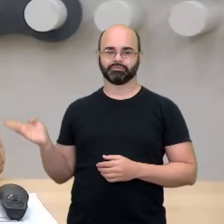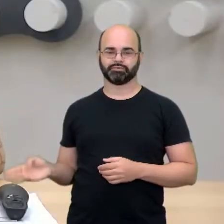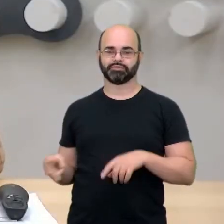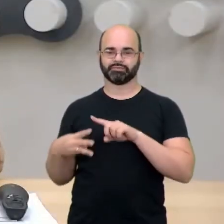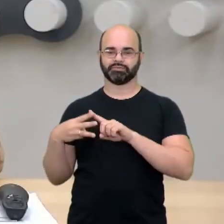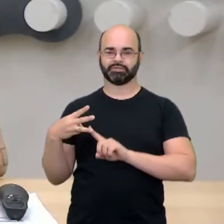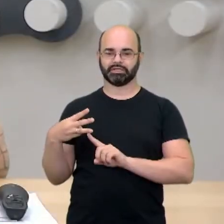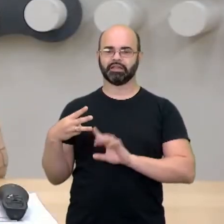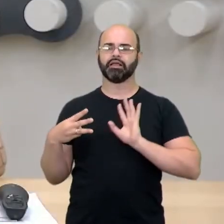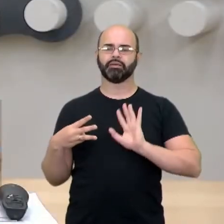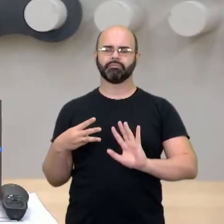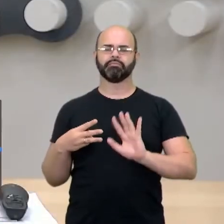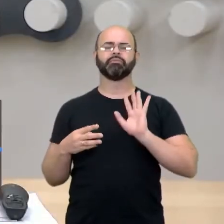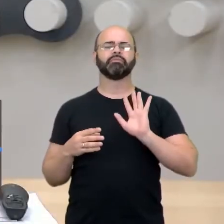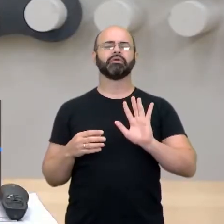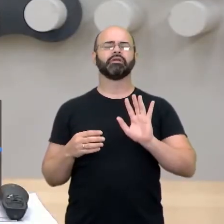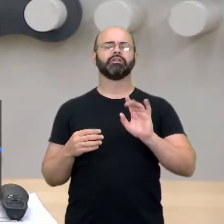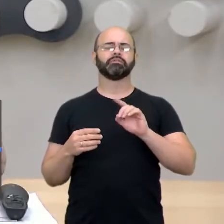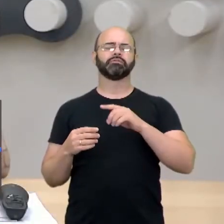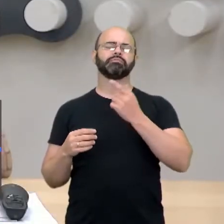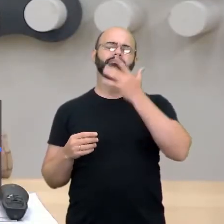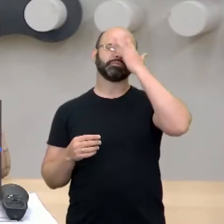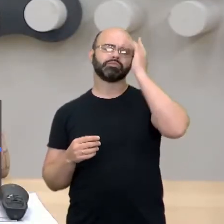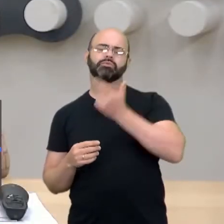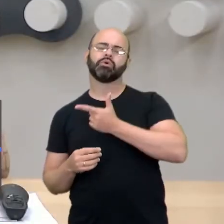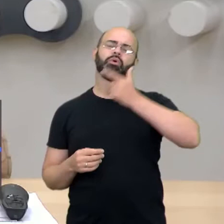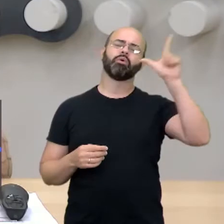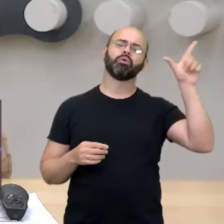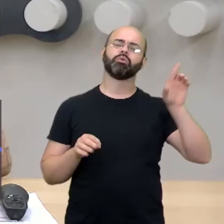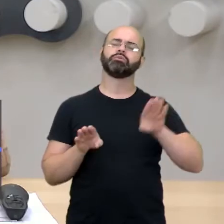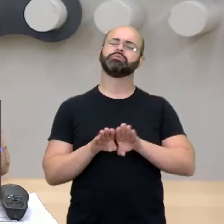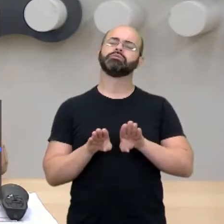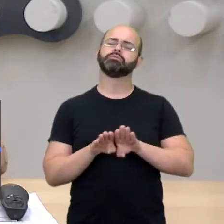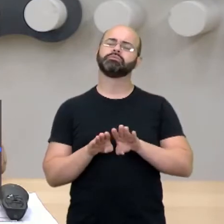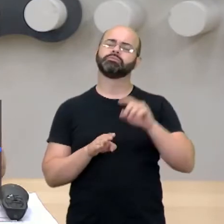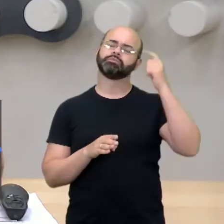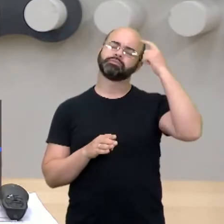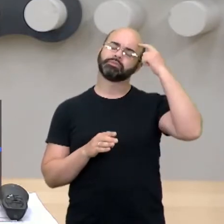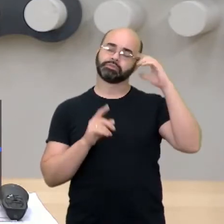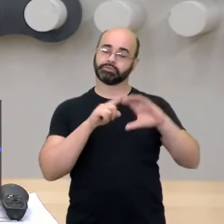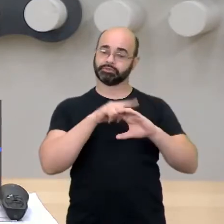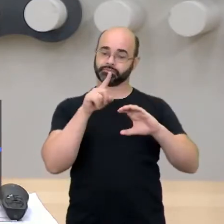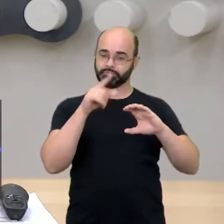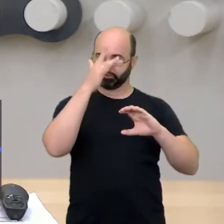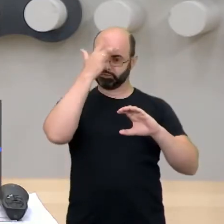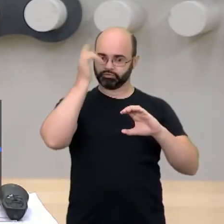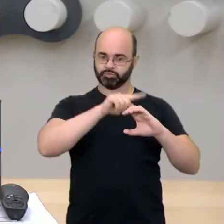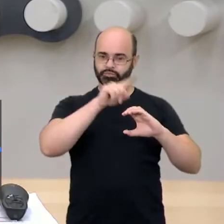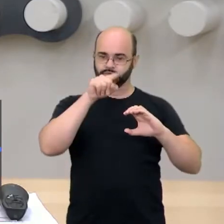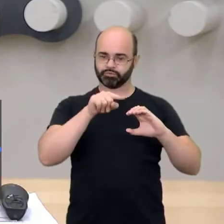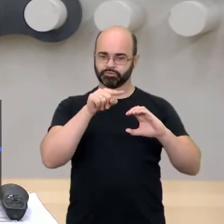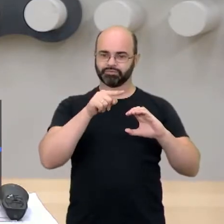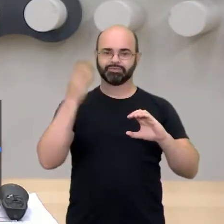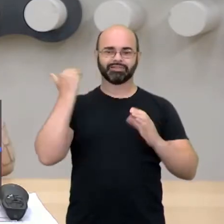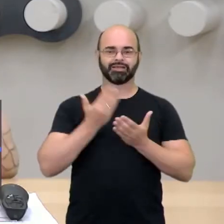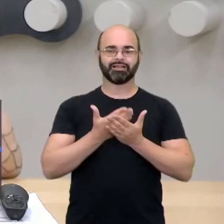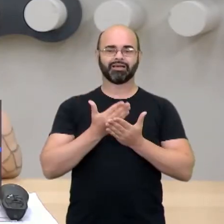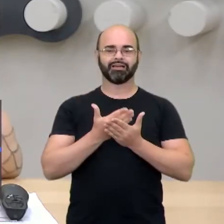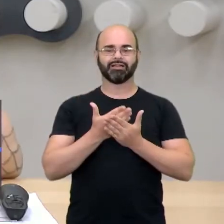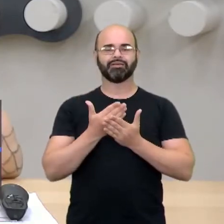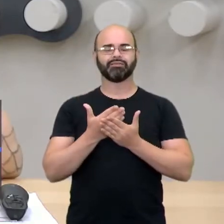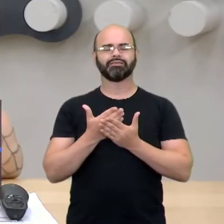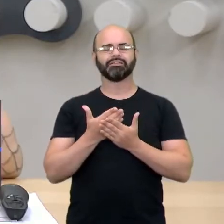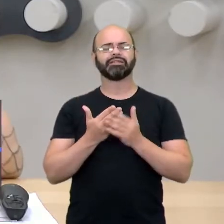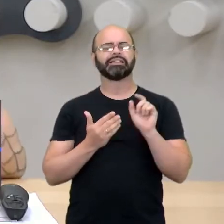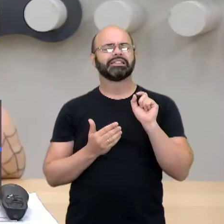e esses pensadores cientistas que outros elementos que outros termos a gente pode lembrar da aula anterior que nos